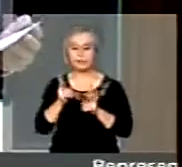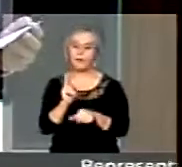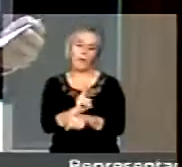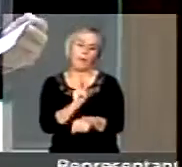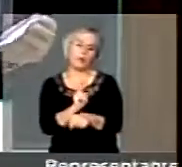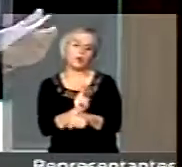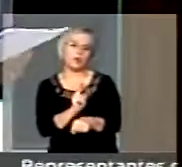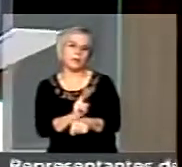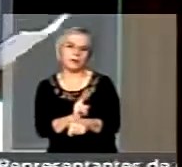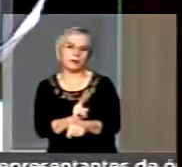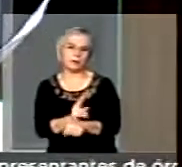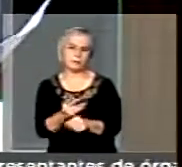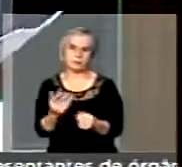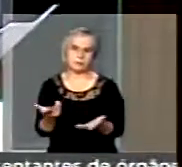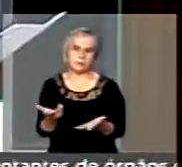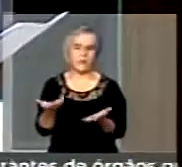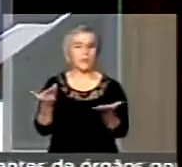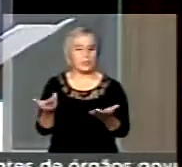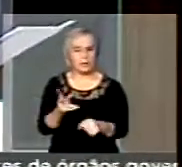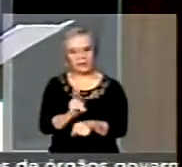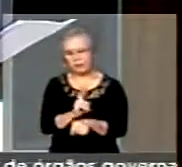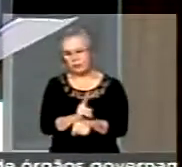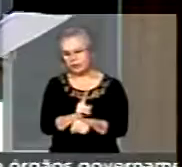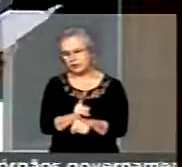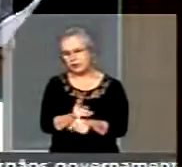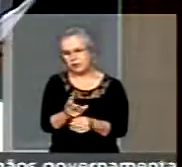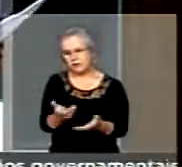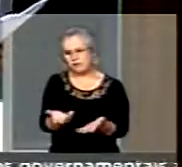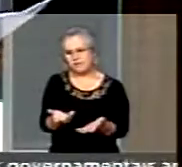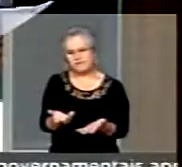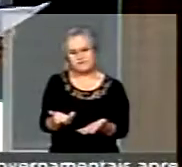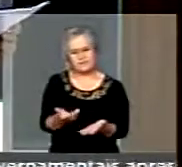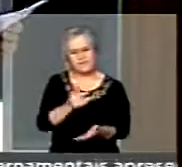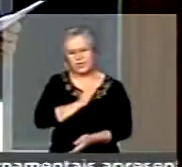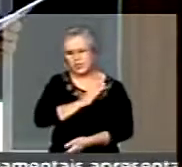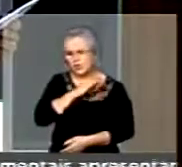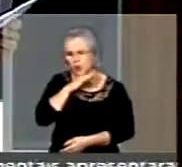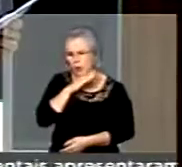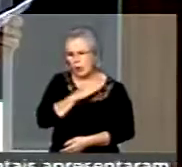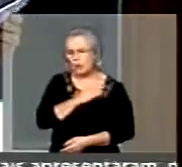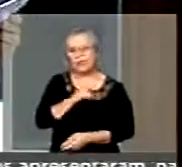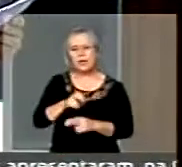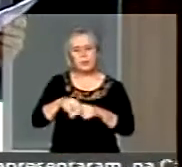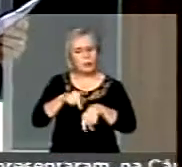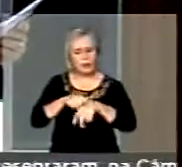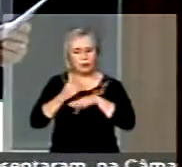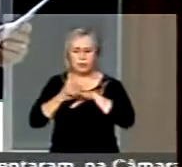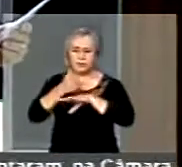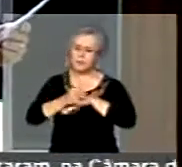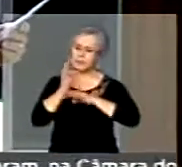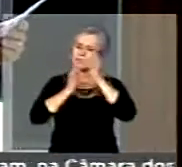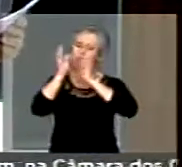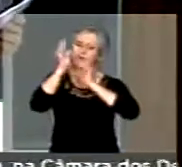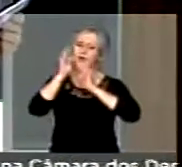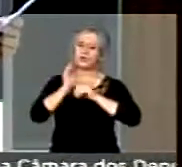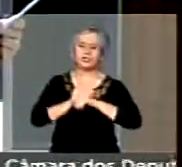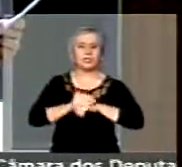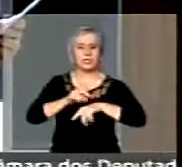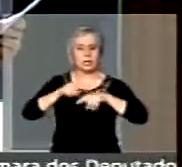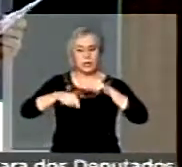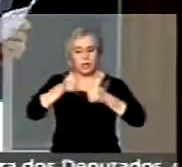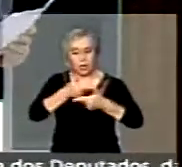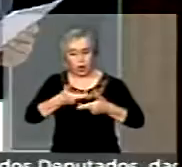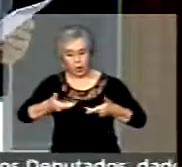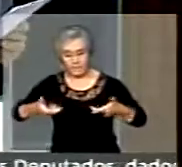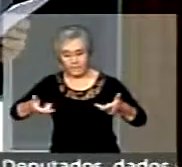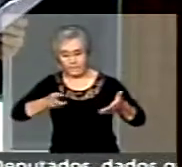protecionista, o que tem reflexos desastrosos no acesso à tecnologia, nas escalas de produção, no custo